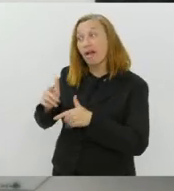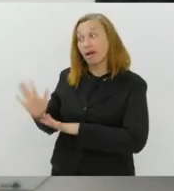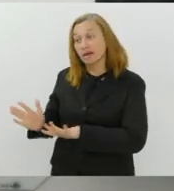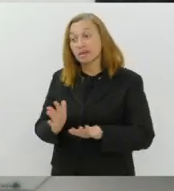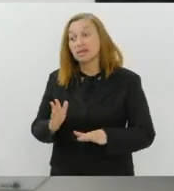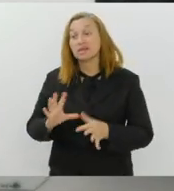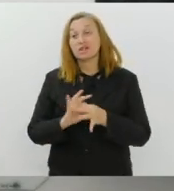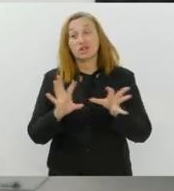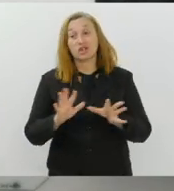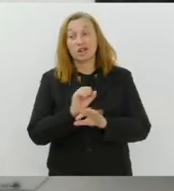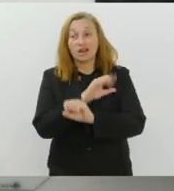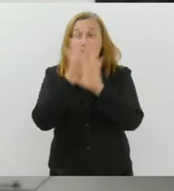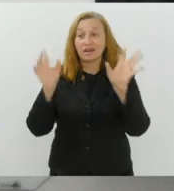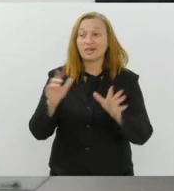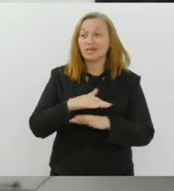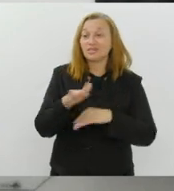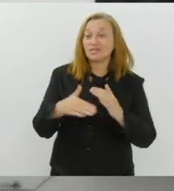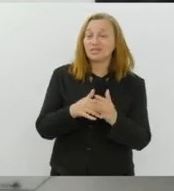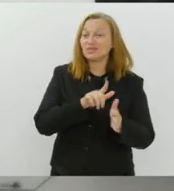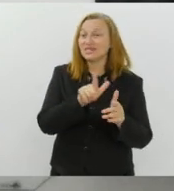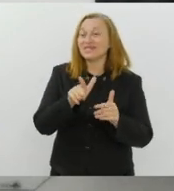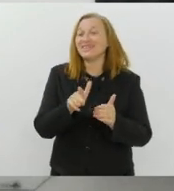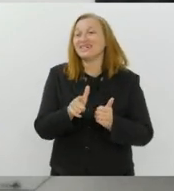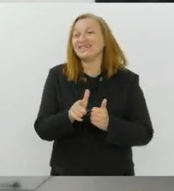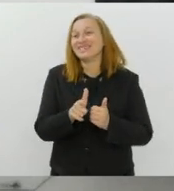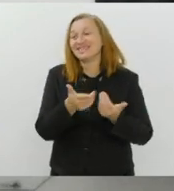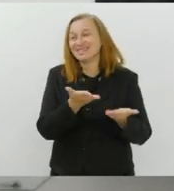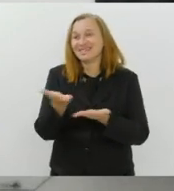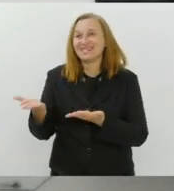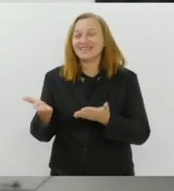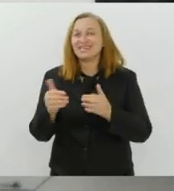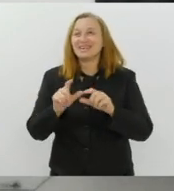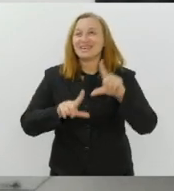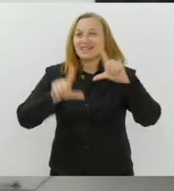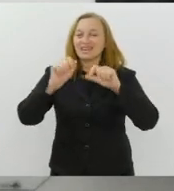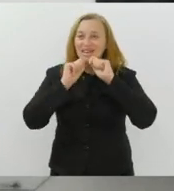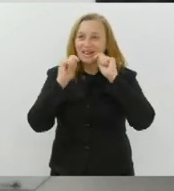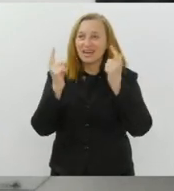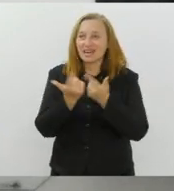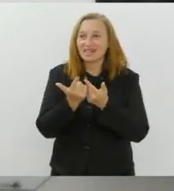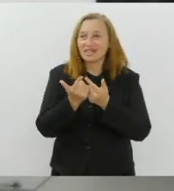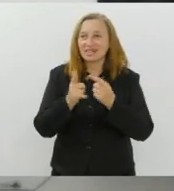todos aqui presentes e a todos que estão acompanhando pela TV Alerj que eu designei